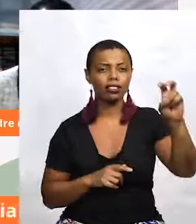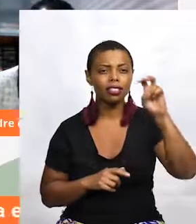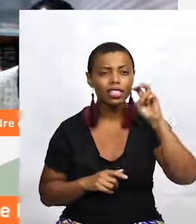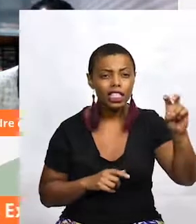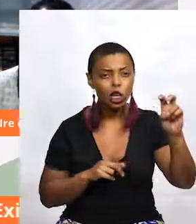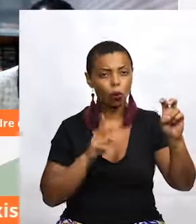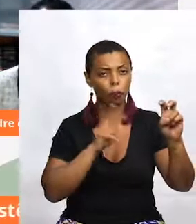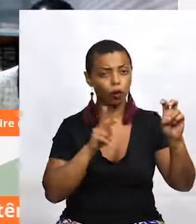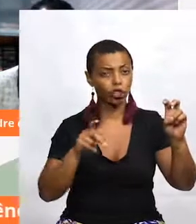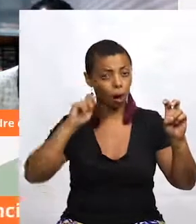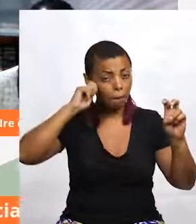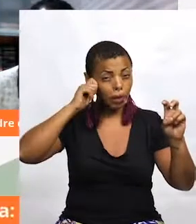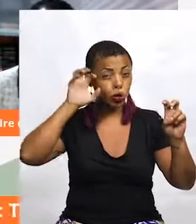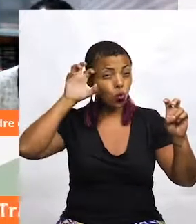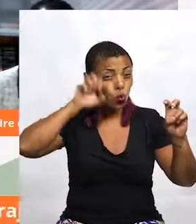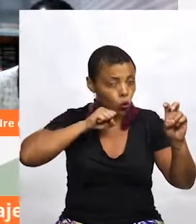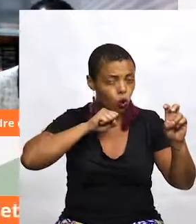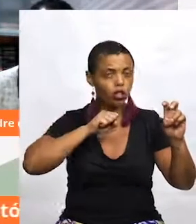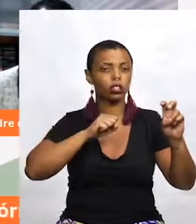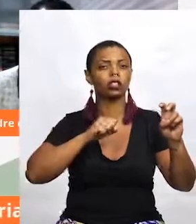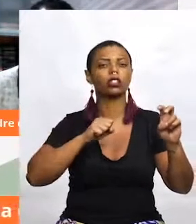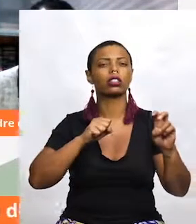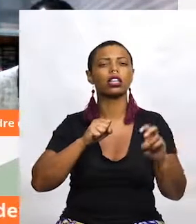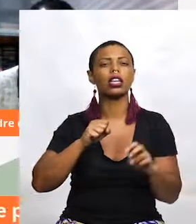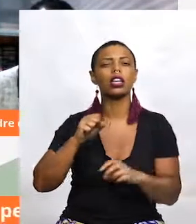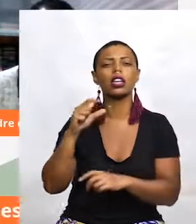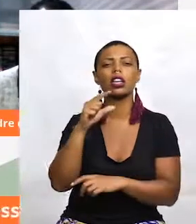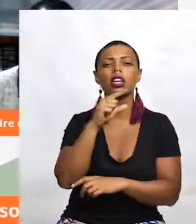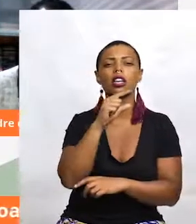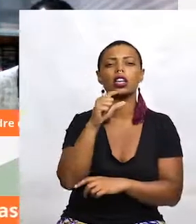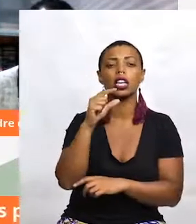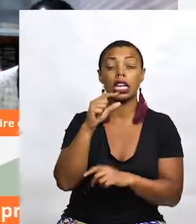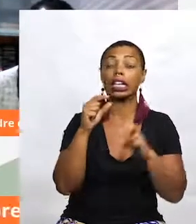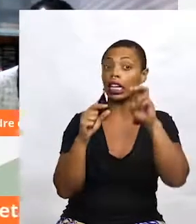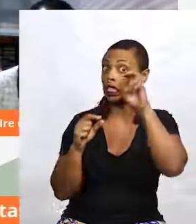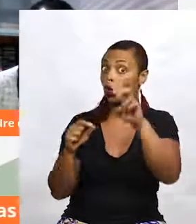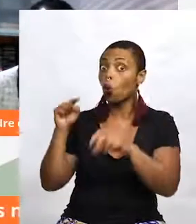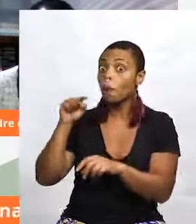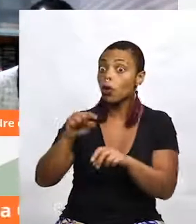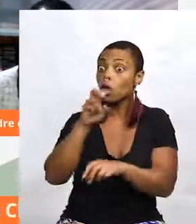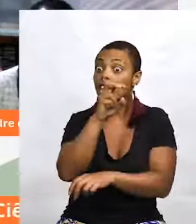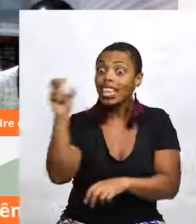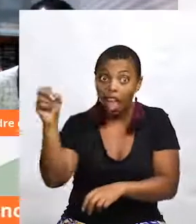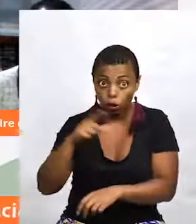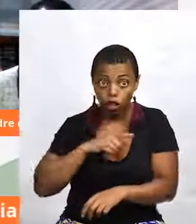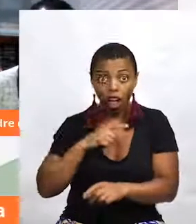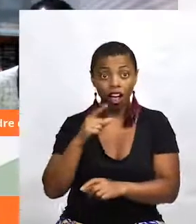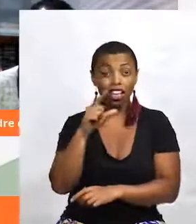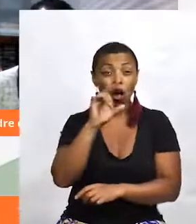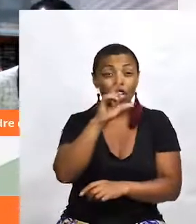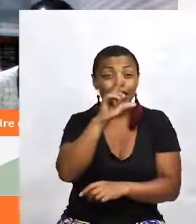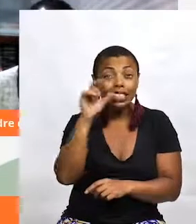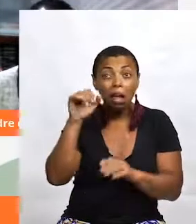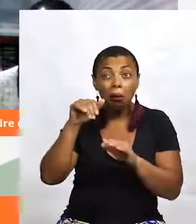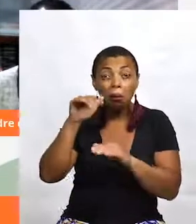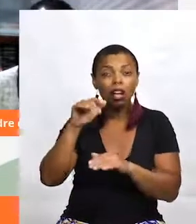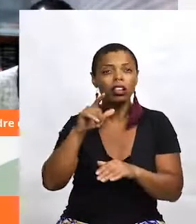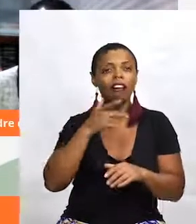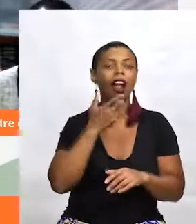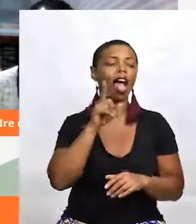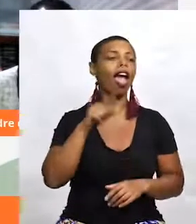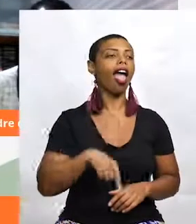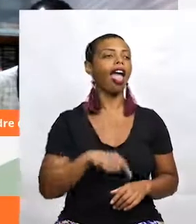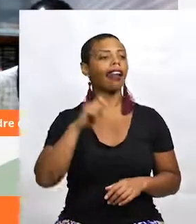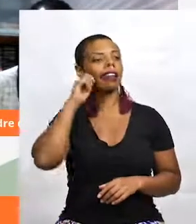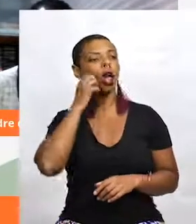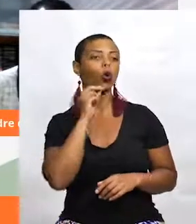como eu, e pouco mais de 100 professores entre os 5.500 se autodeclaram negros ou indígenas. Então, isso é um